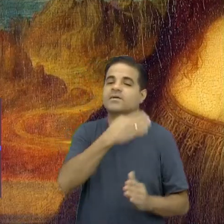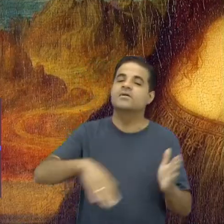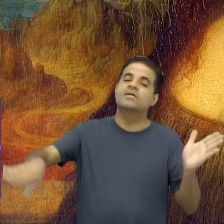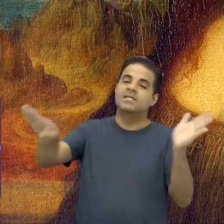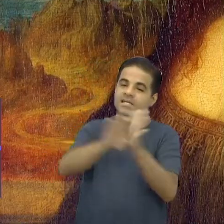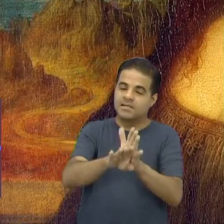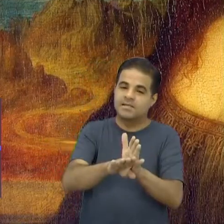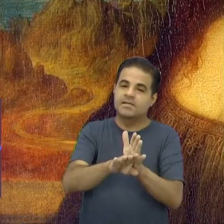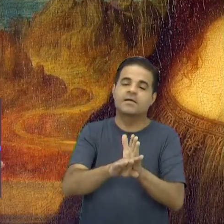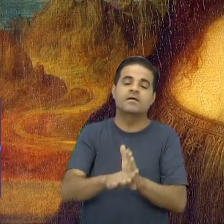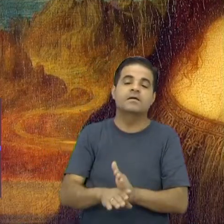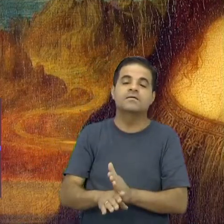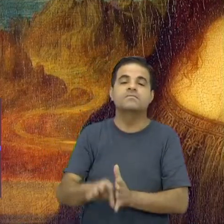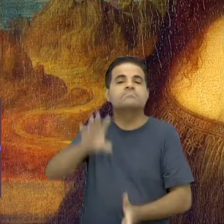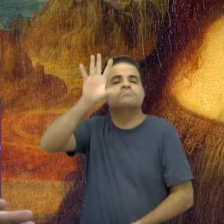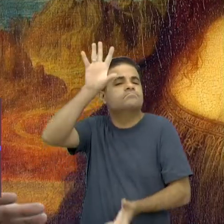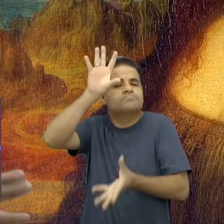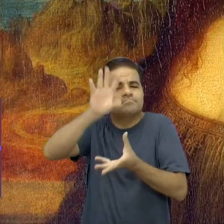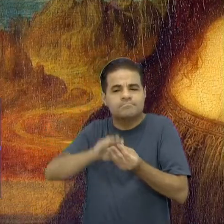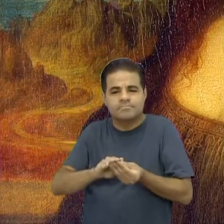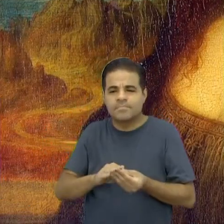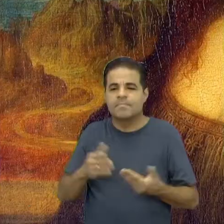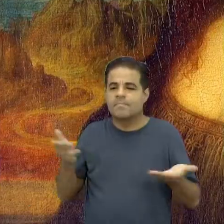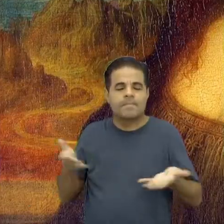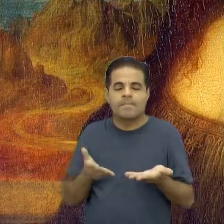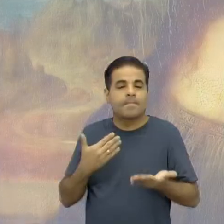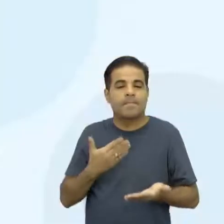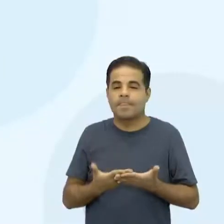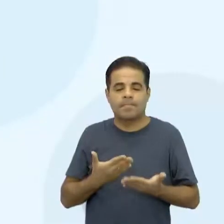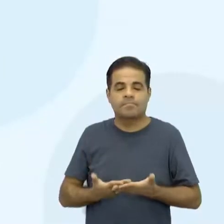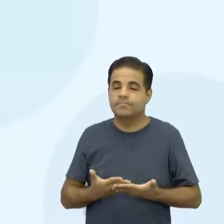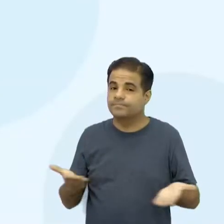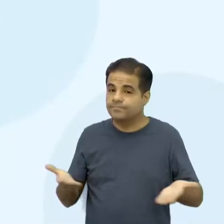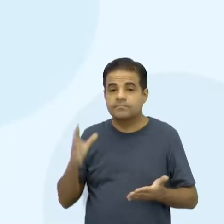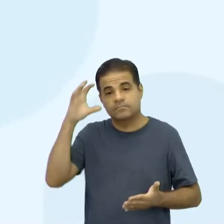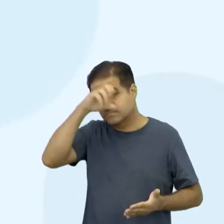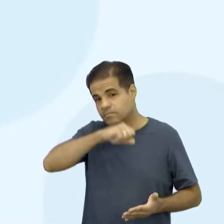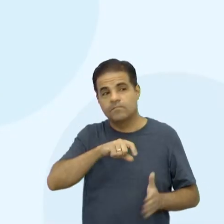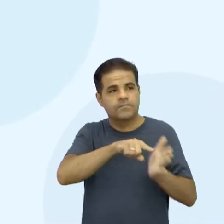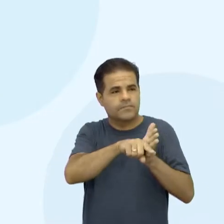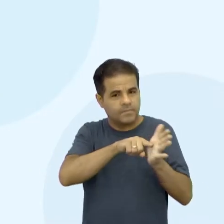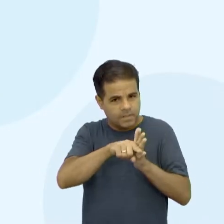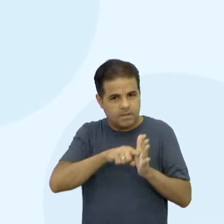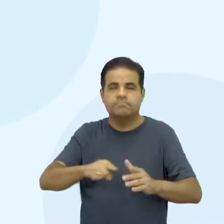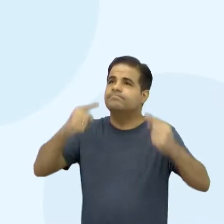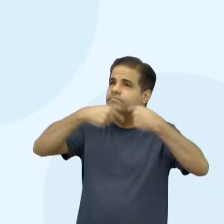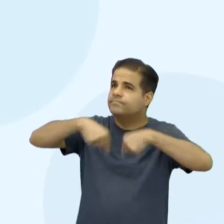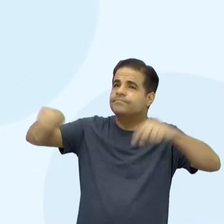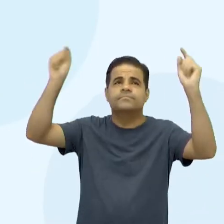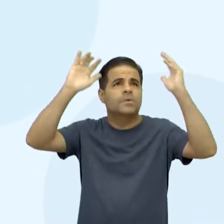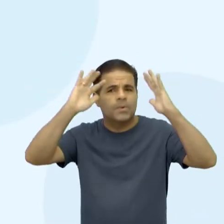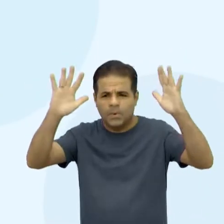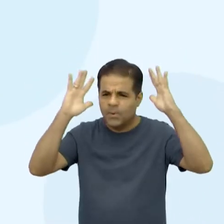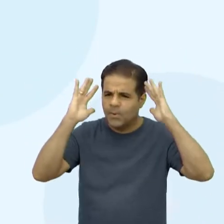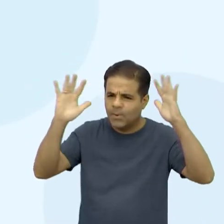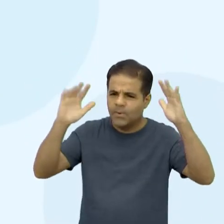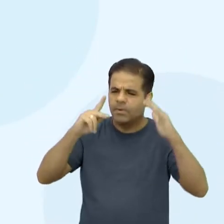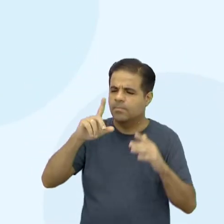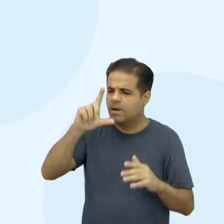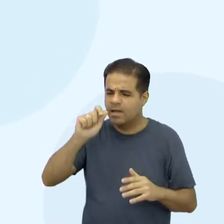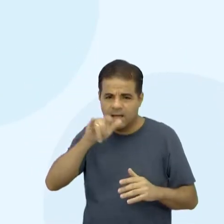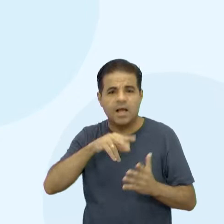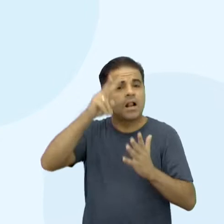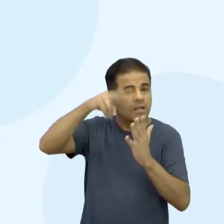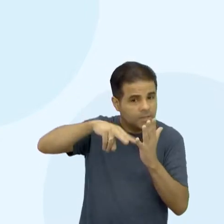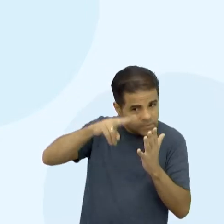ao momento de recapitular o que nós vimos na nossa aula de hoje. Olha só, pesquisamos e refletimos sobre o plágio,